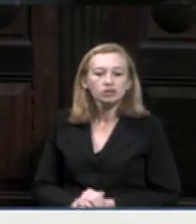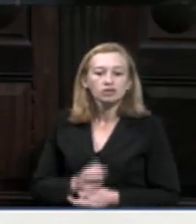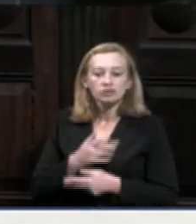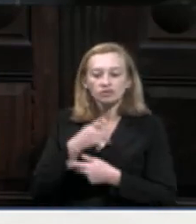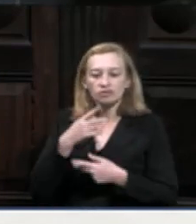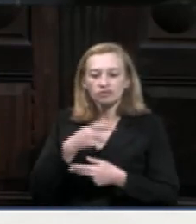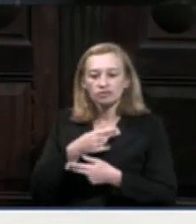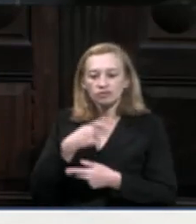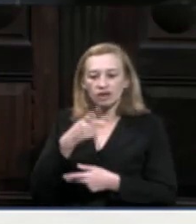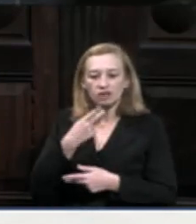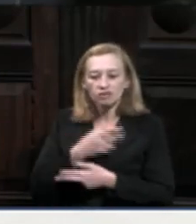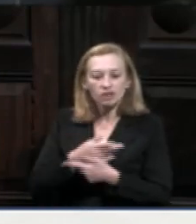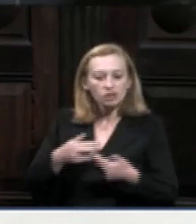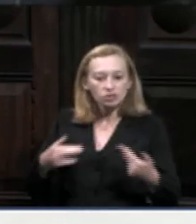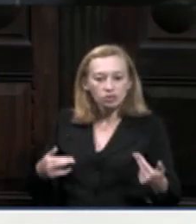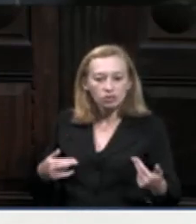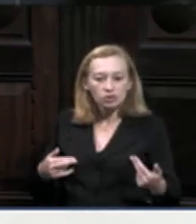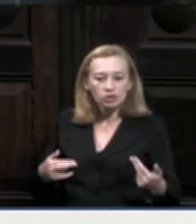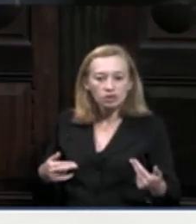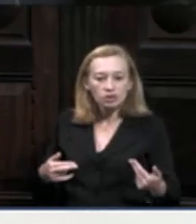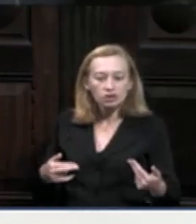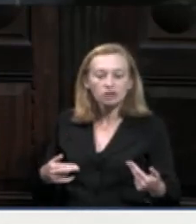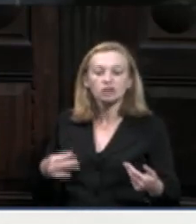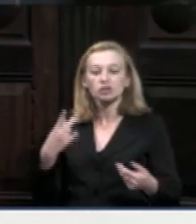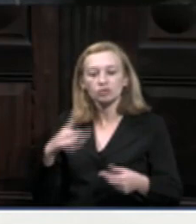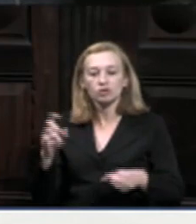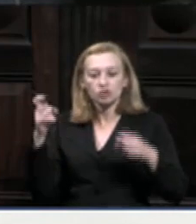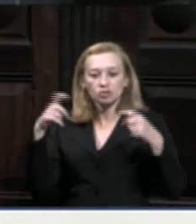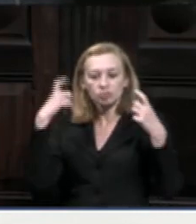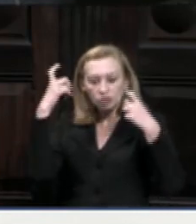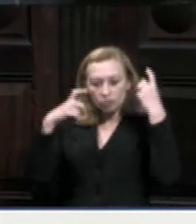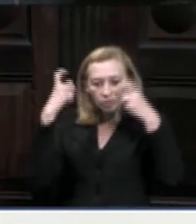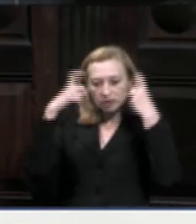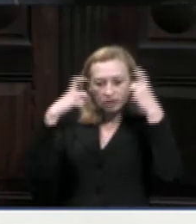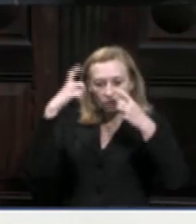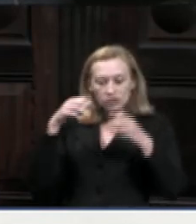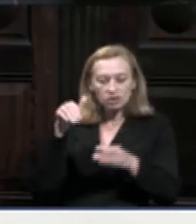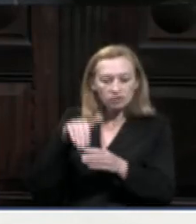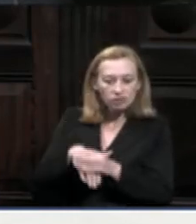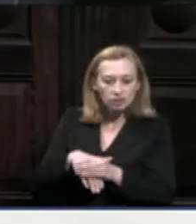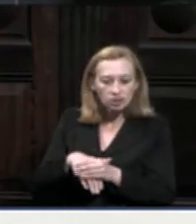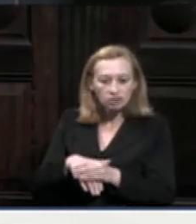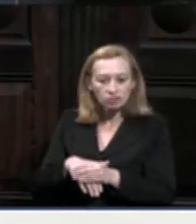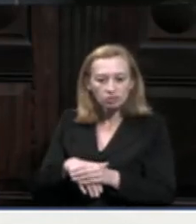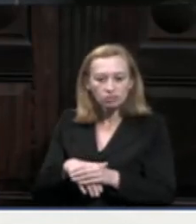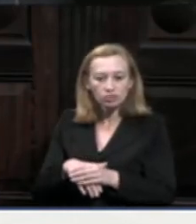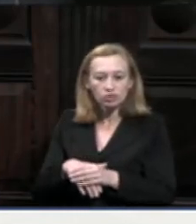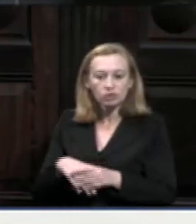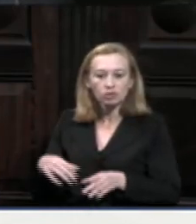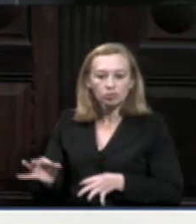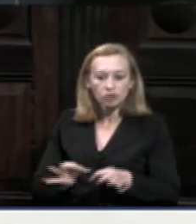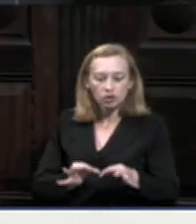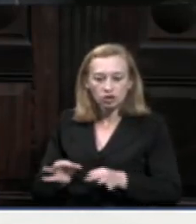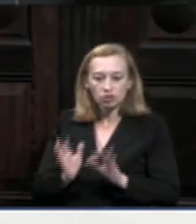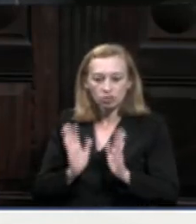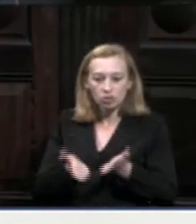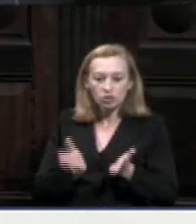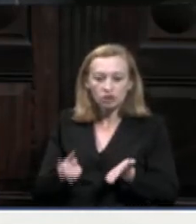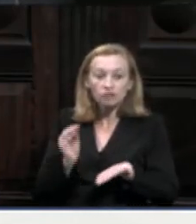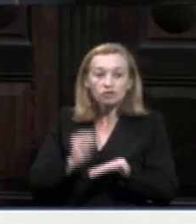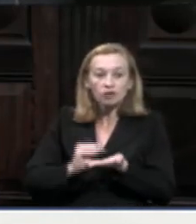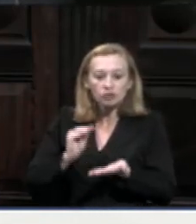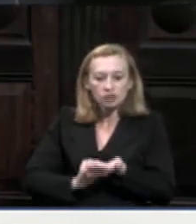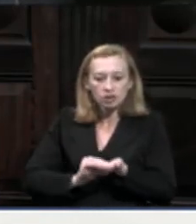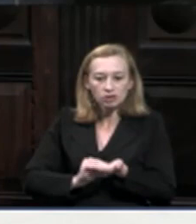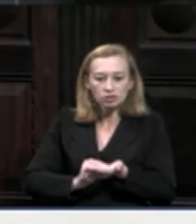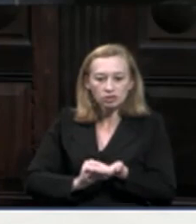observações e relatando suas preocupações em relação à votação do projeto aqui hoje, sem a audiência pública. Quando